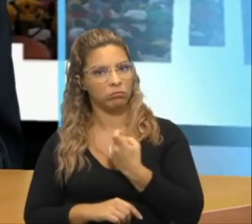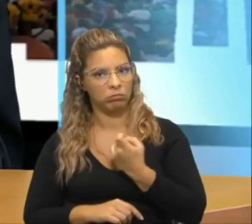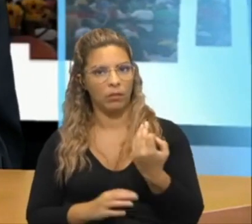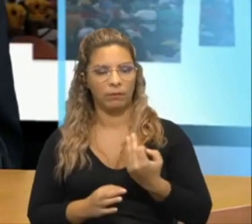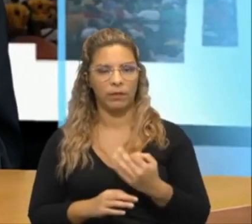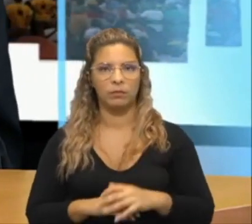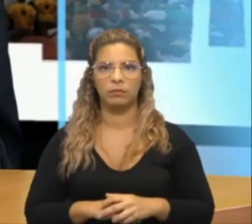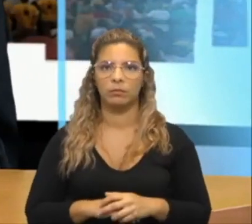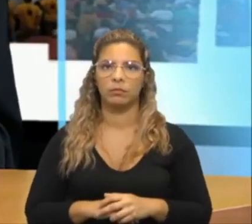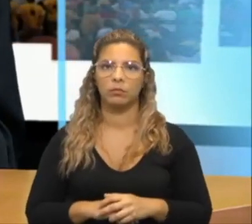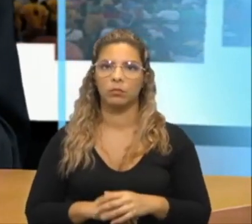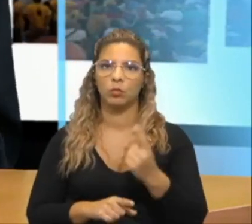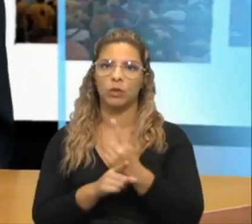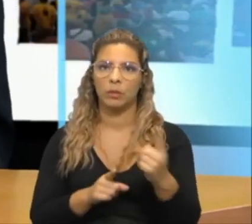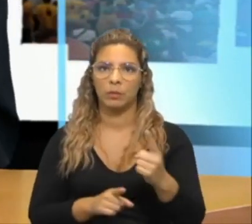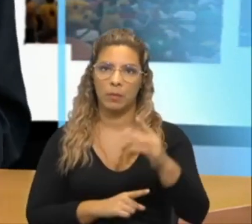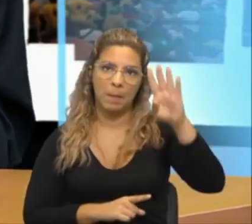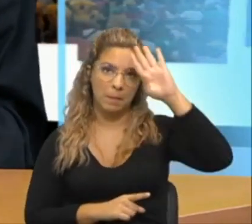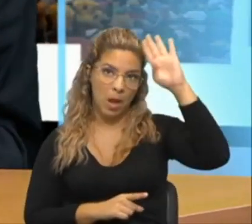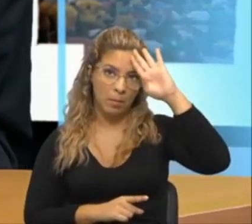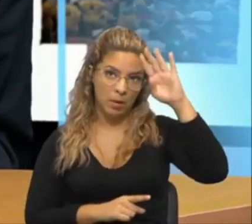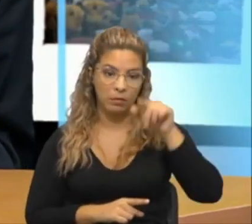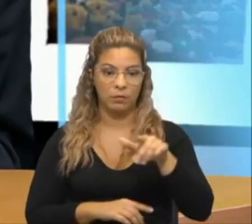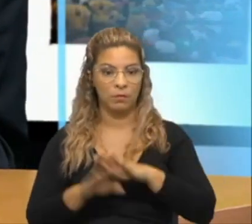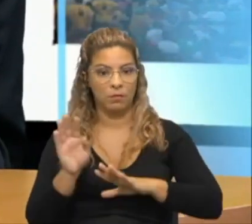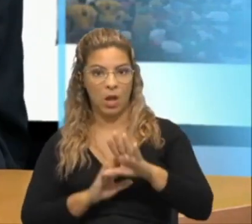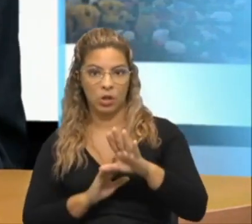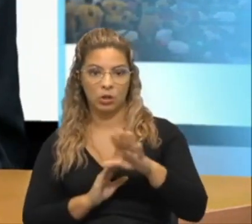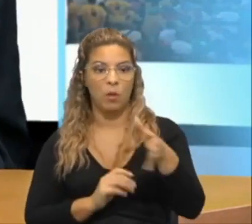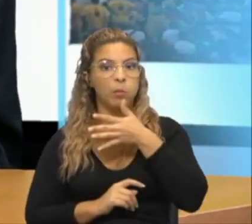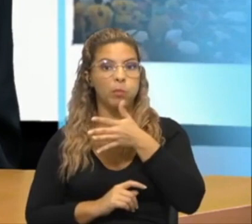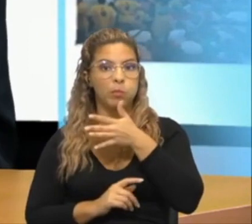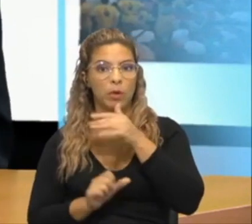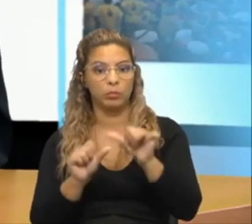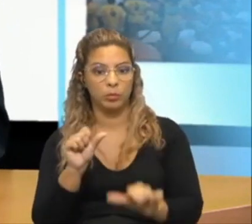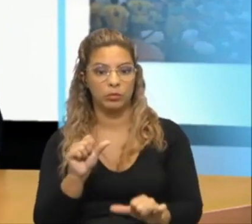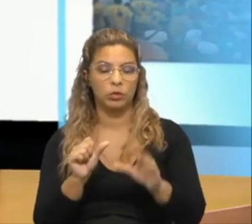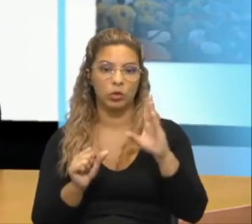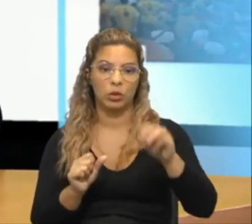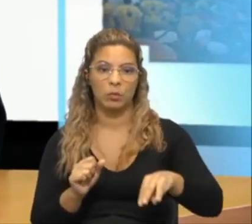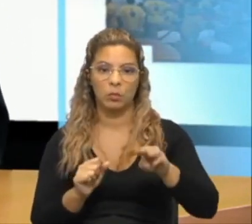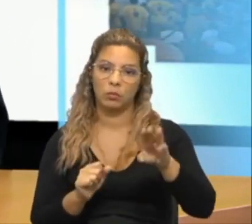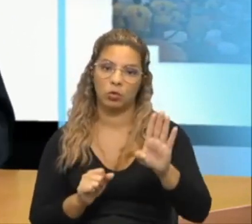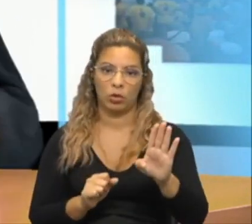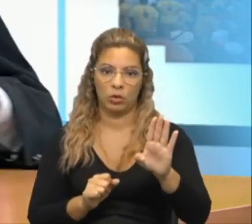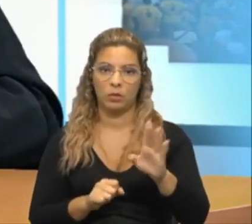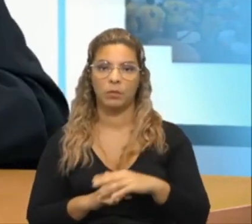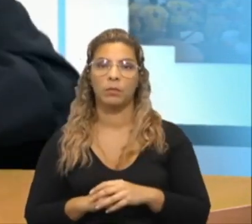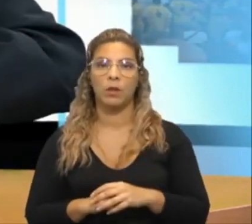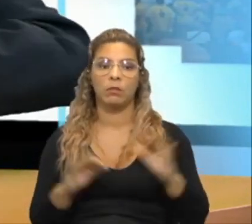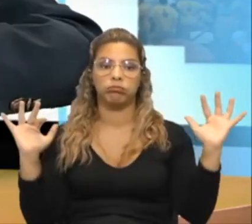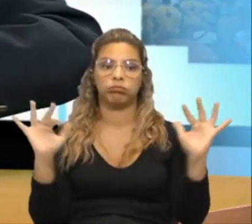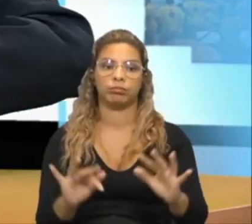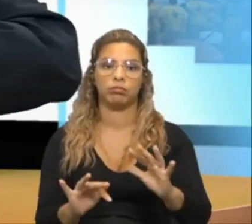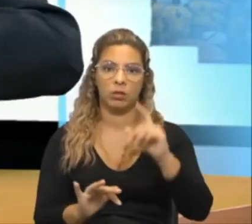porque o Papa decidiu fazer este discurso no contexto de uma Jornada Mundial da Juventude. Por isso, num